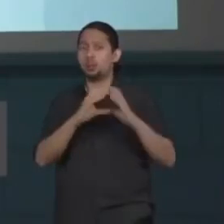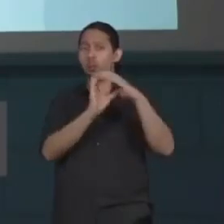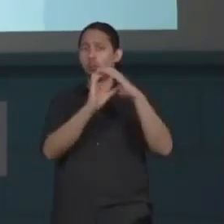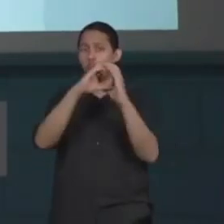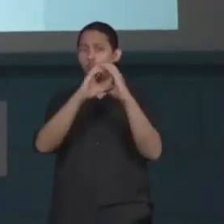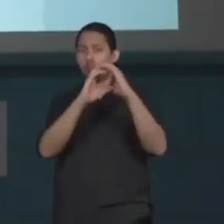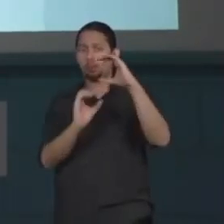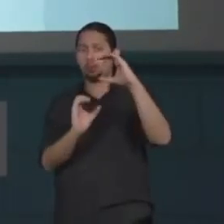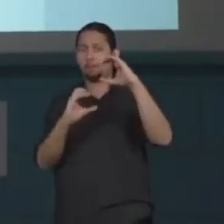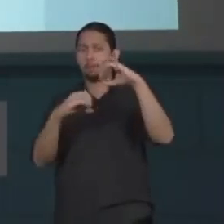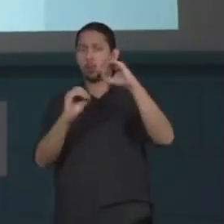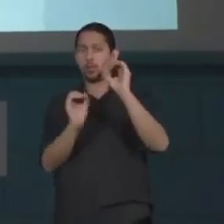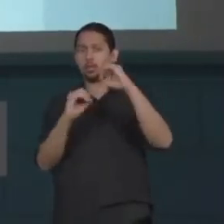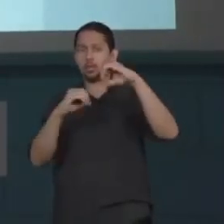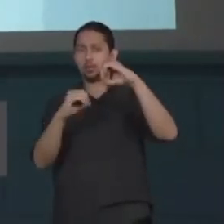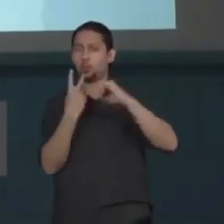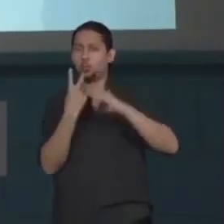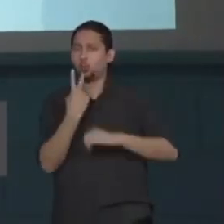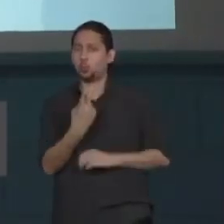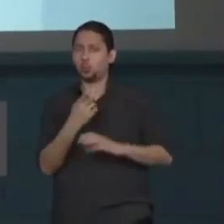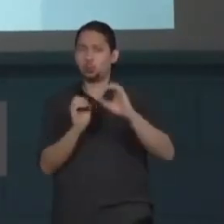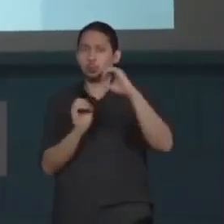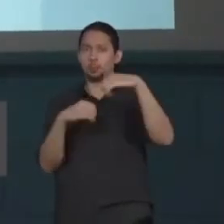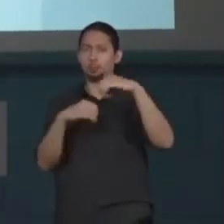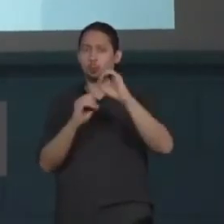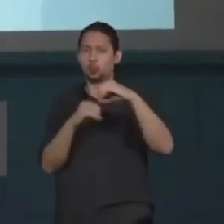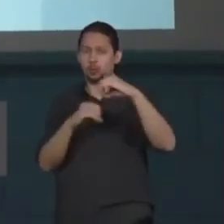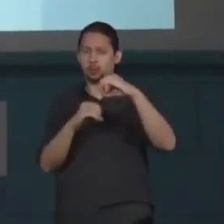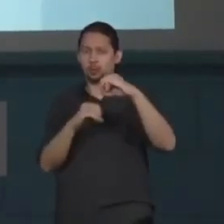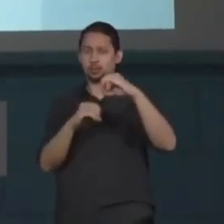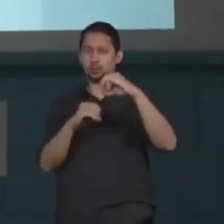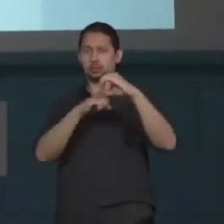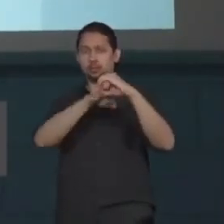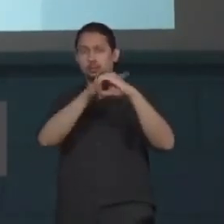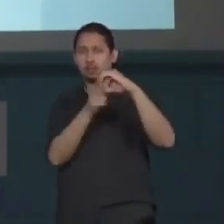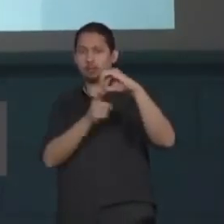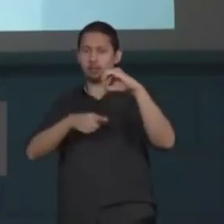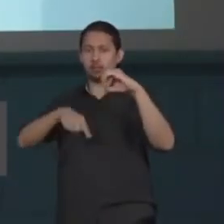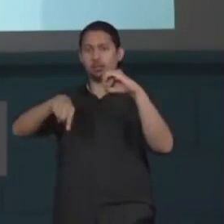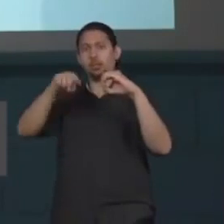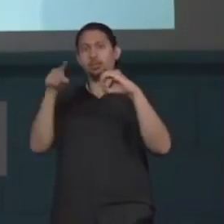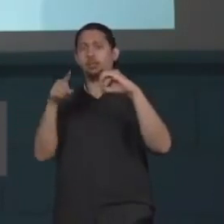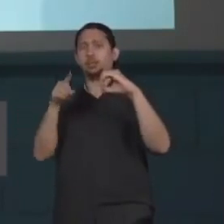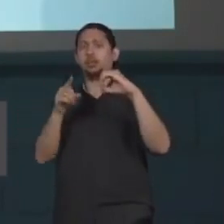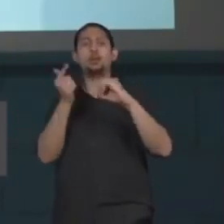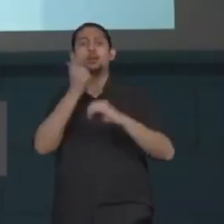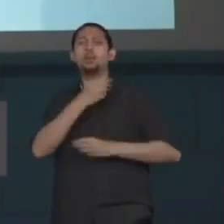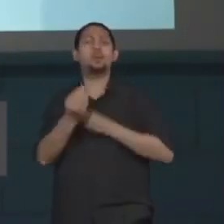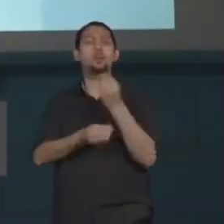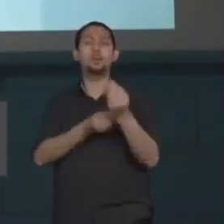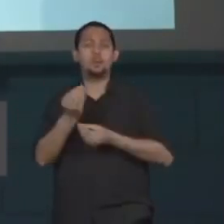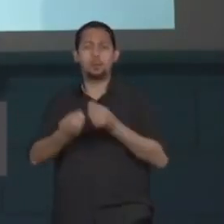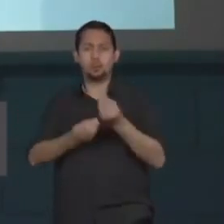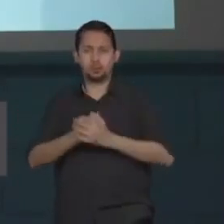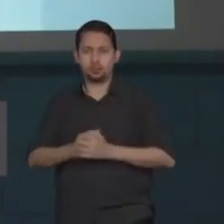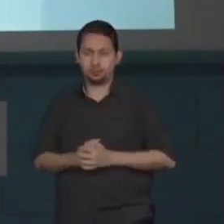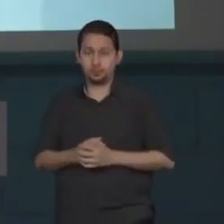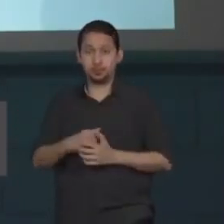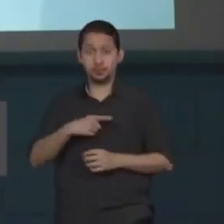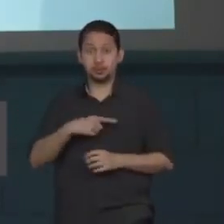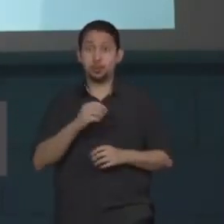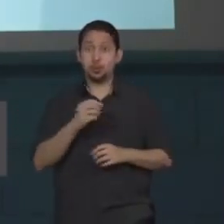vou levantar. Tá? Vamos lá, vamos fazer aqui. A força de um objeto de peso